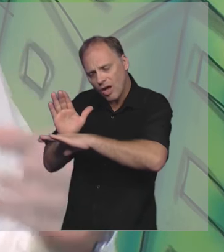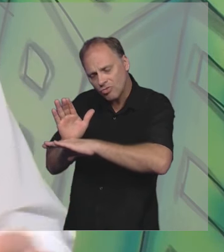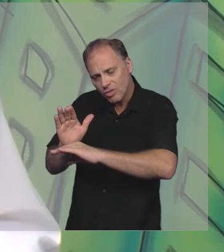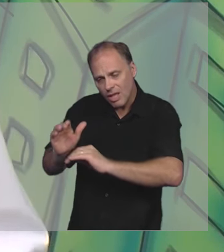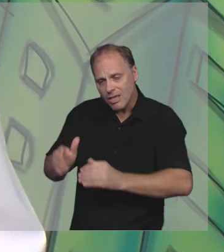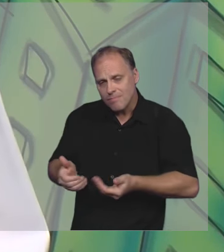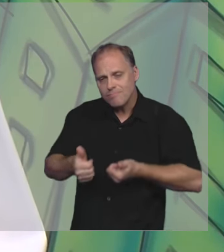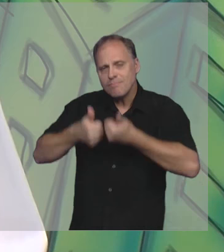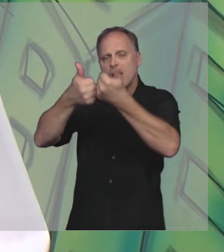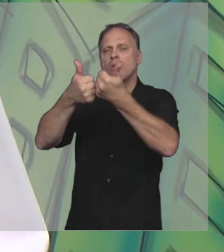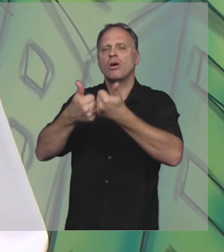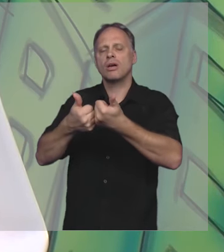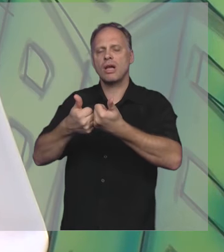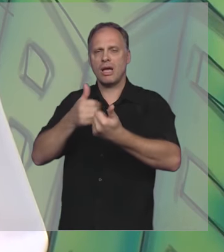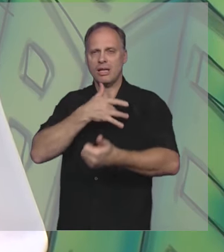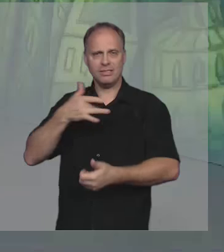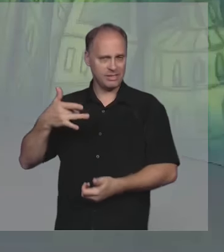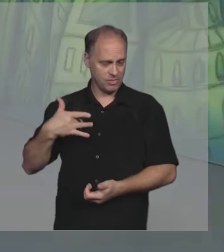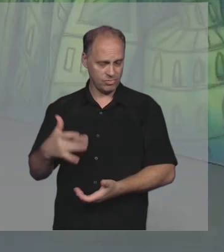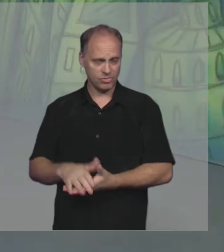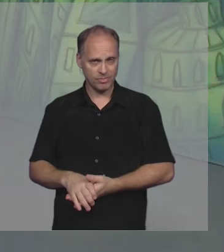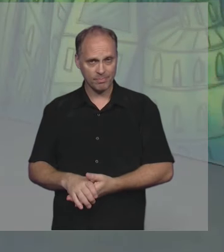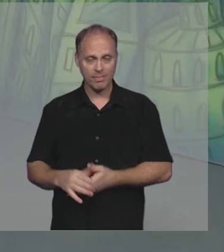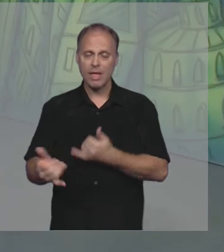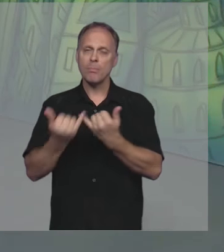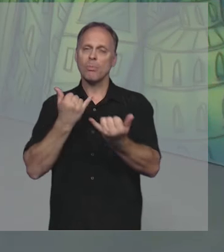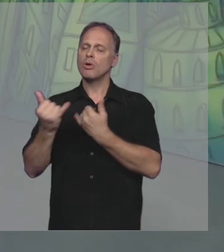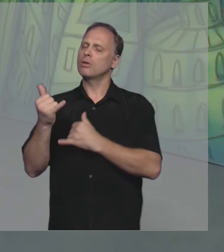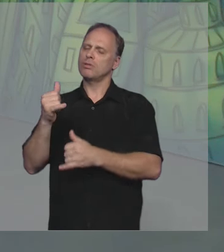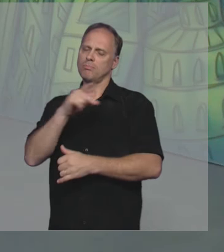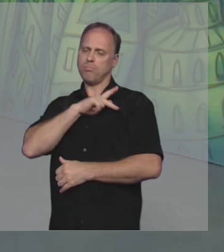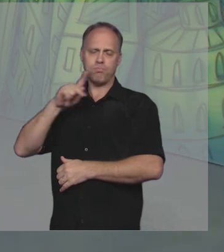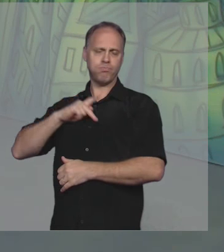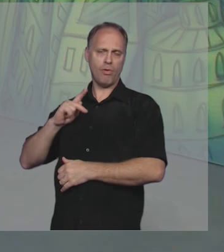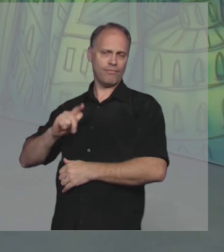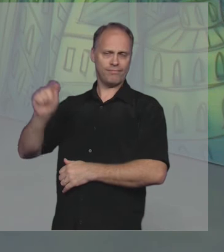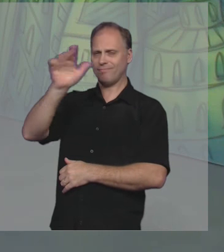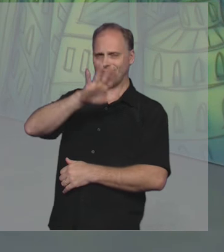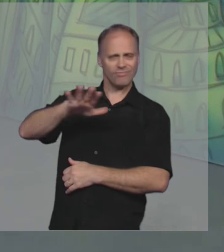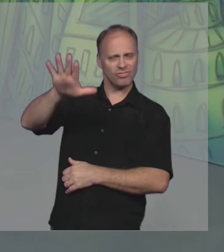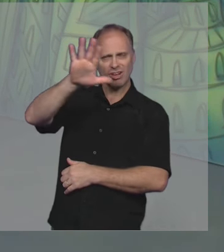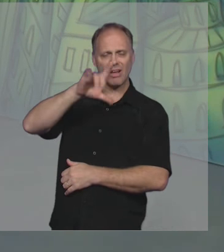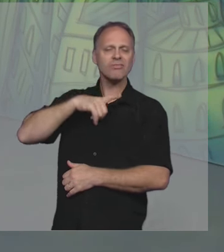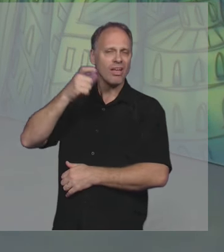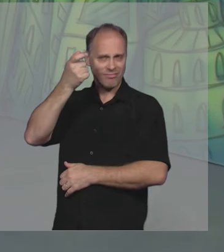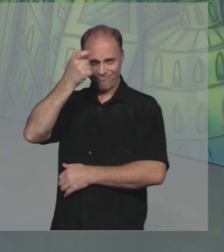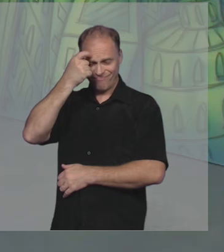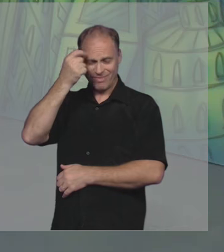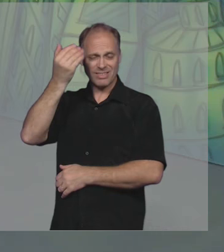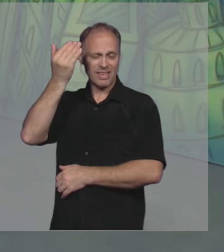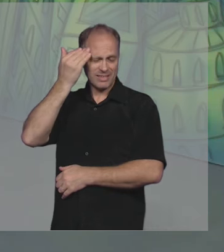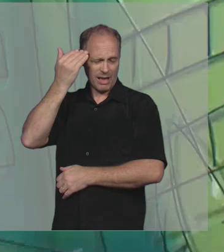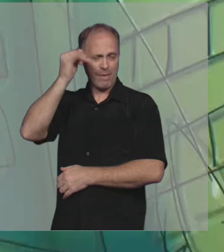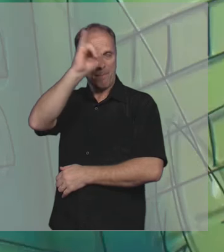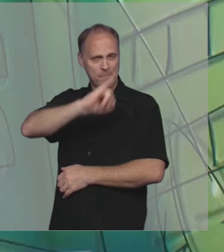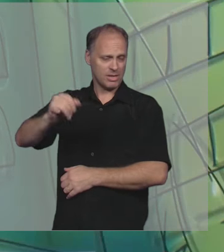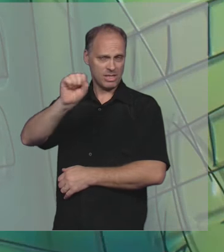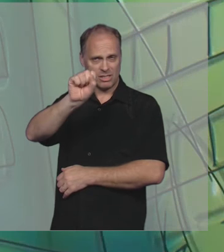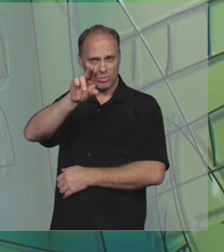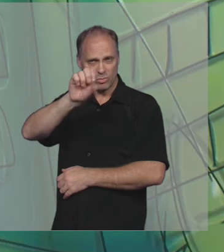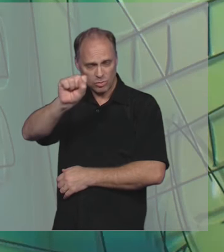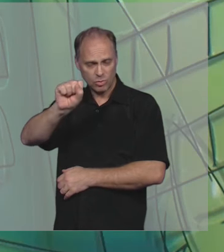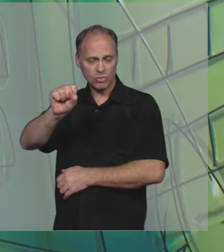o custeio da saúde. Doutor, a população em geral, ela tem consciência da importância do SUS,